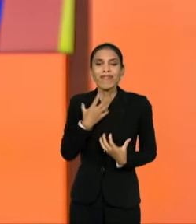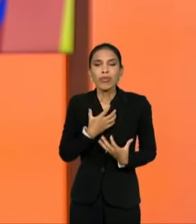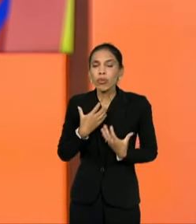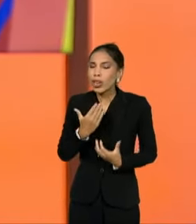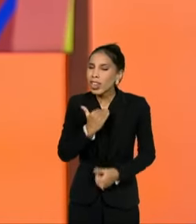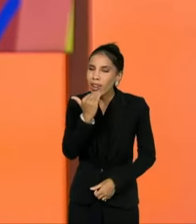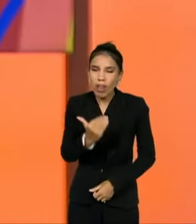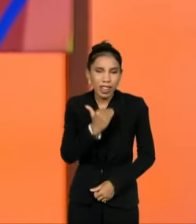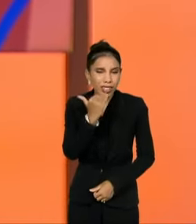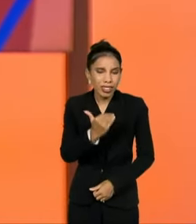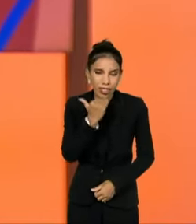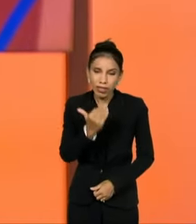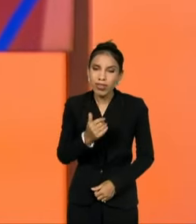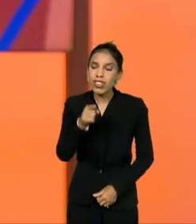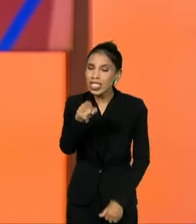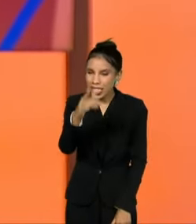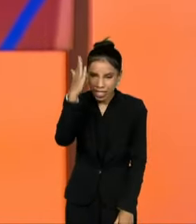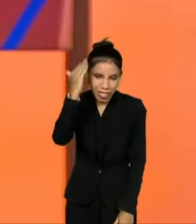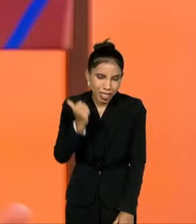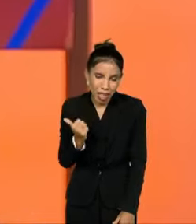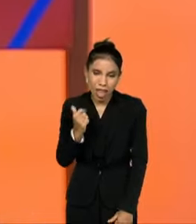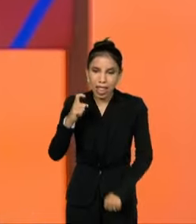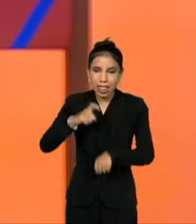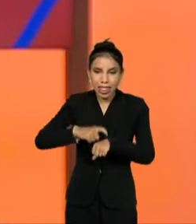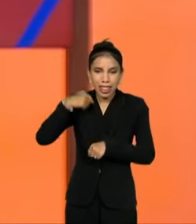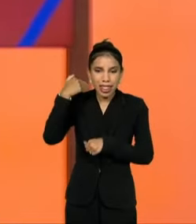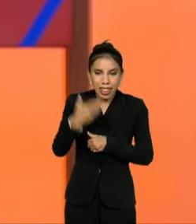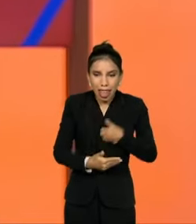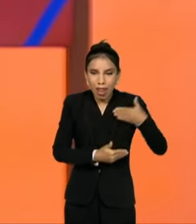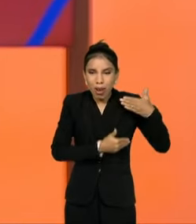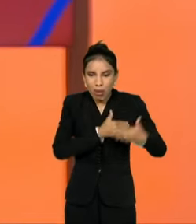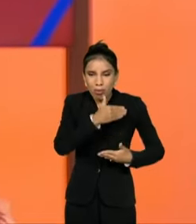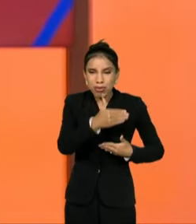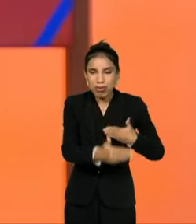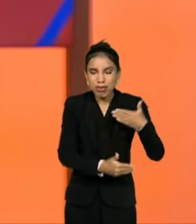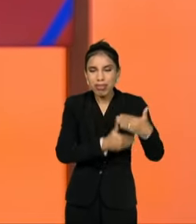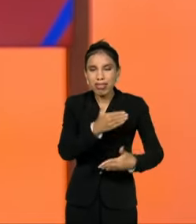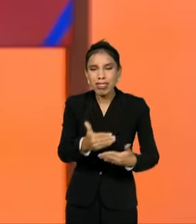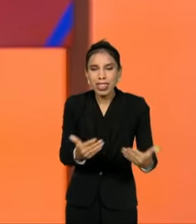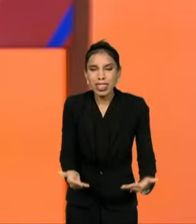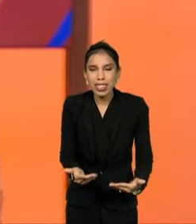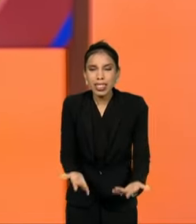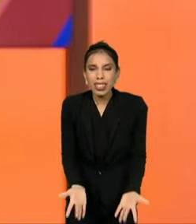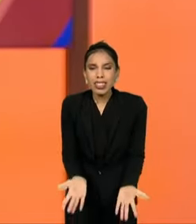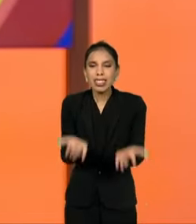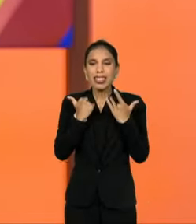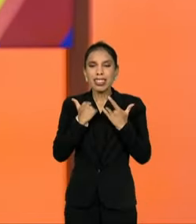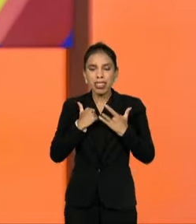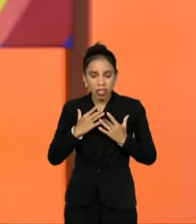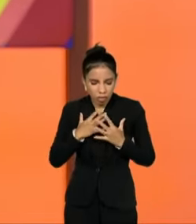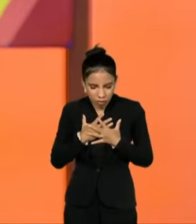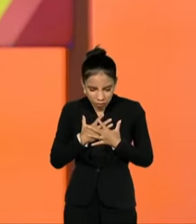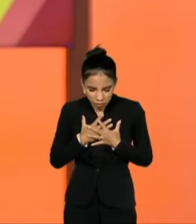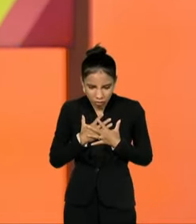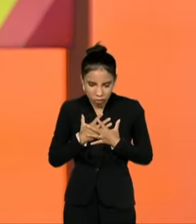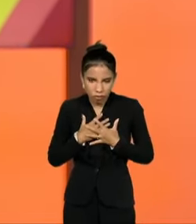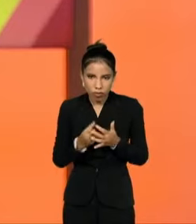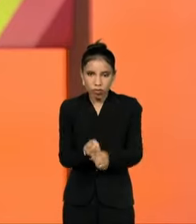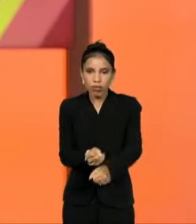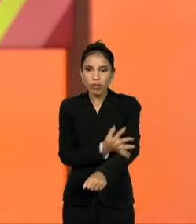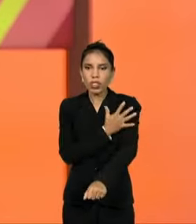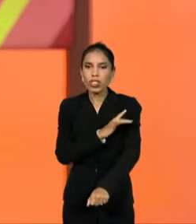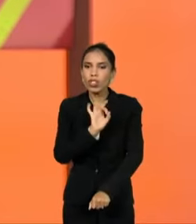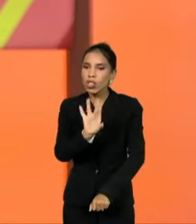tem jeito. Por mais que... Você sabe disso. Por mais que o tempo passe, isso fica guardado no lugar de uma emoção que só você sabe o que